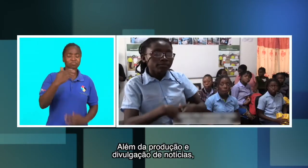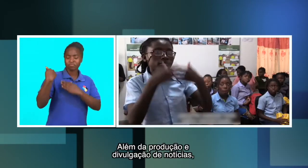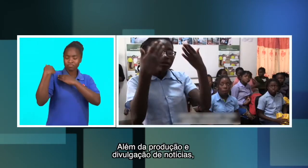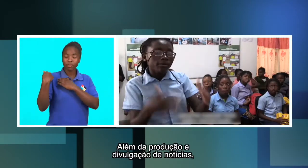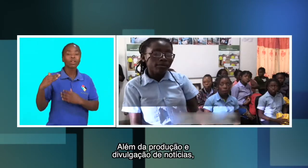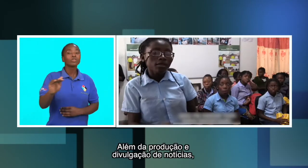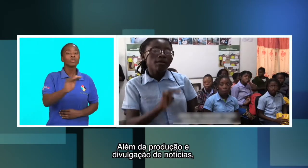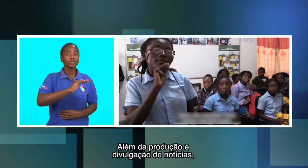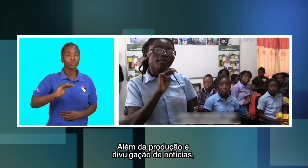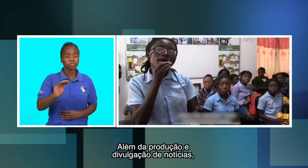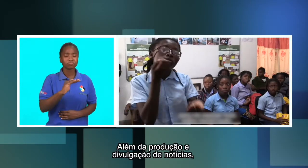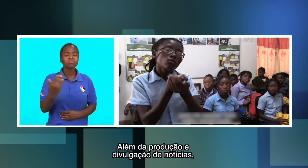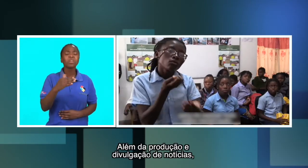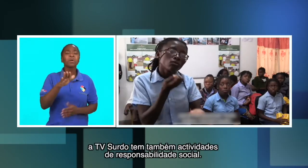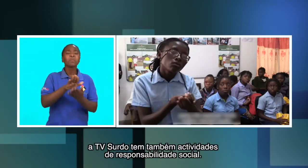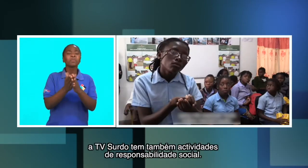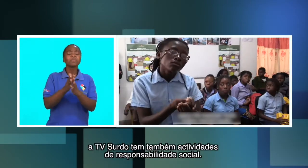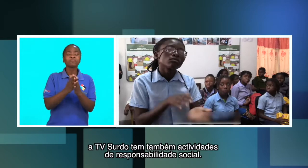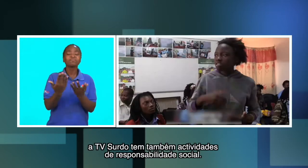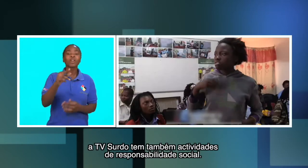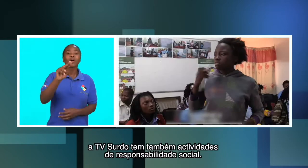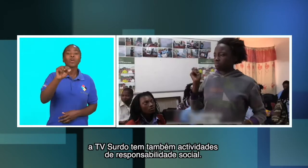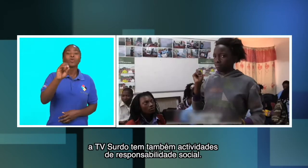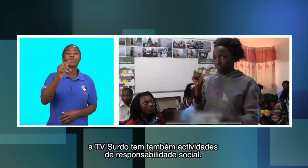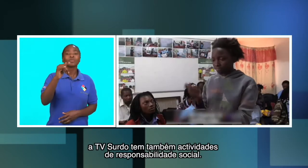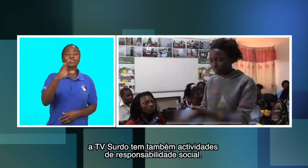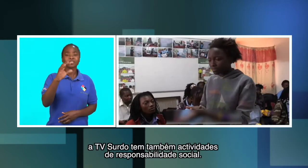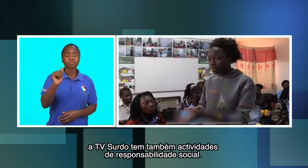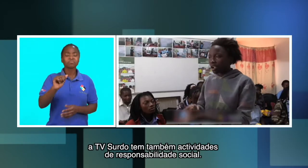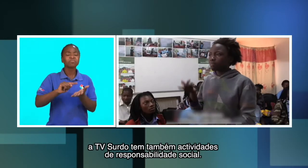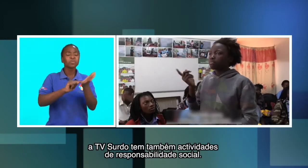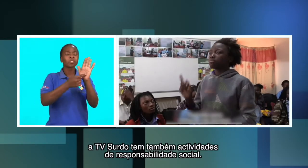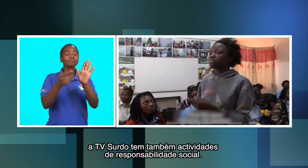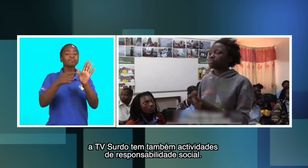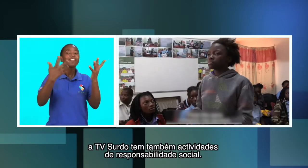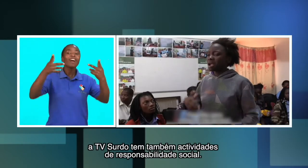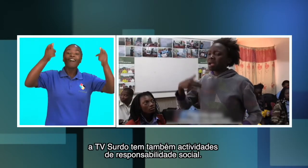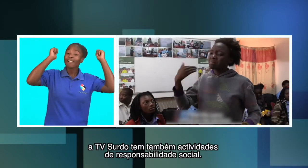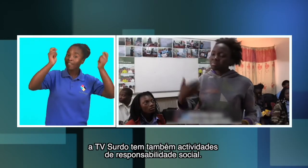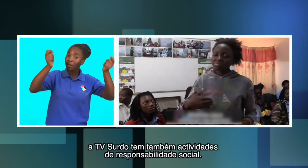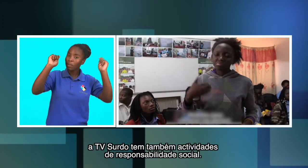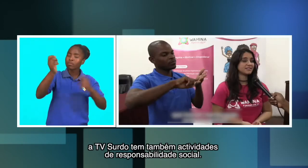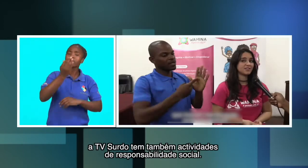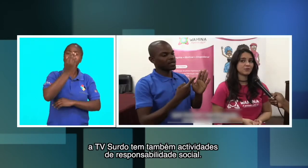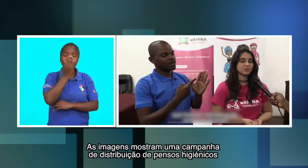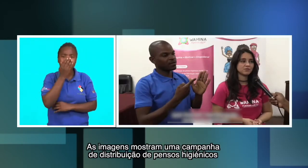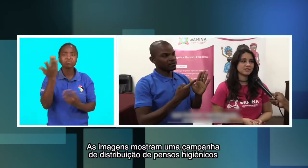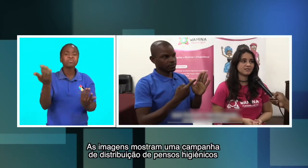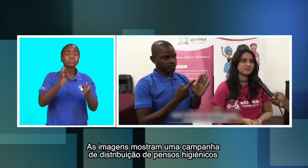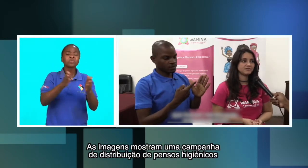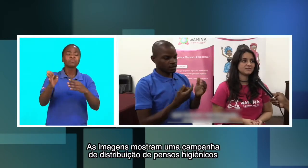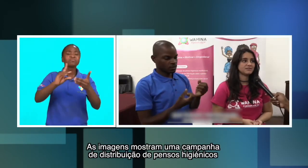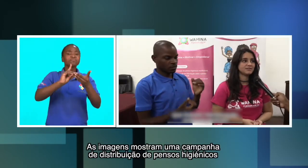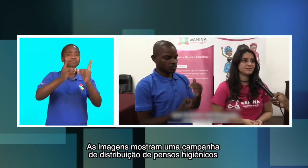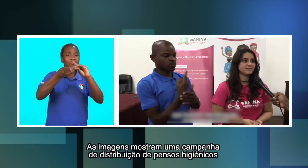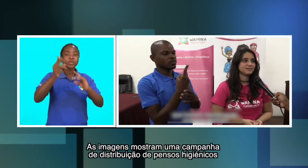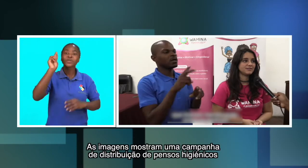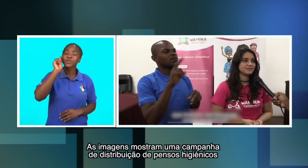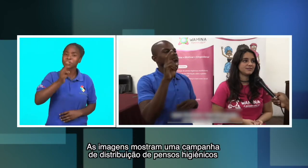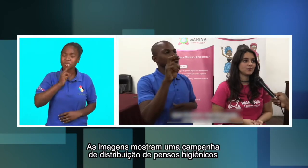e divulgação de notícias, a TV Surdo tem também atividades de responsabilidade social. As imagens